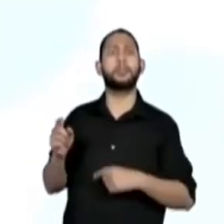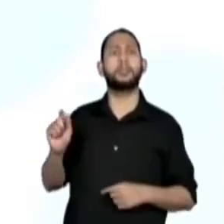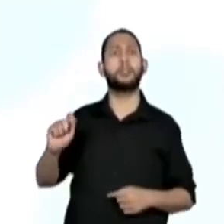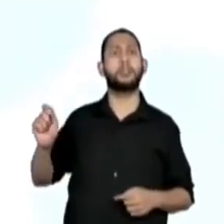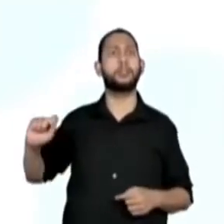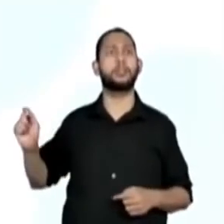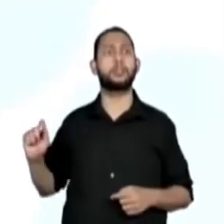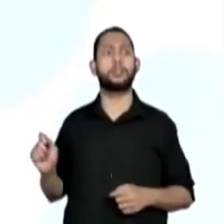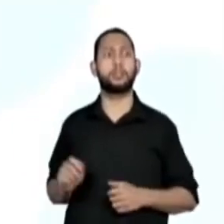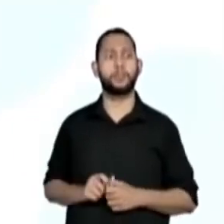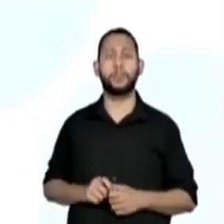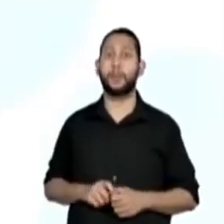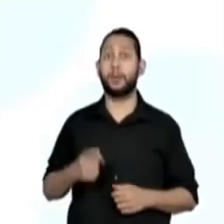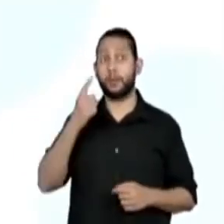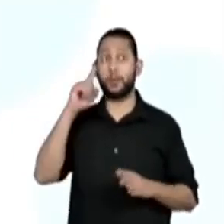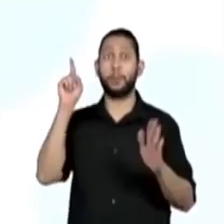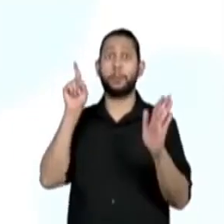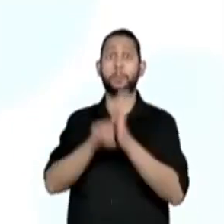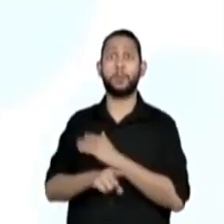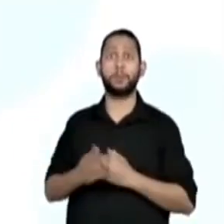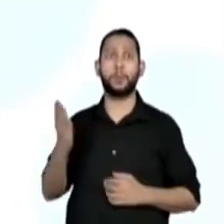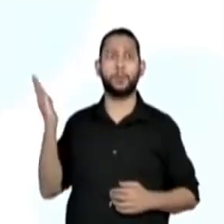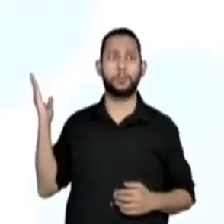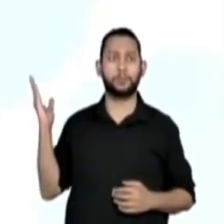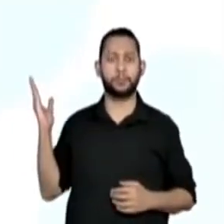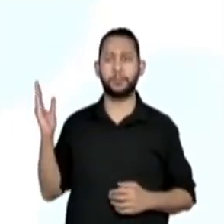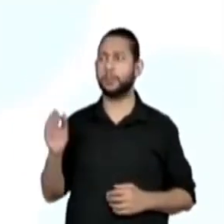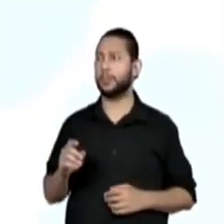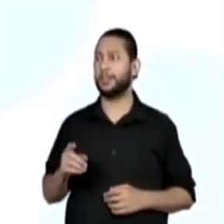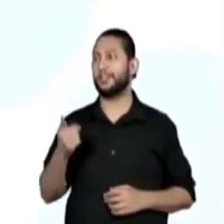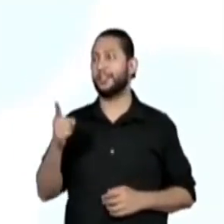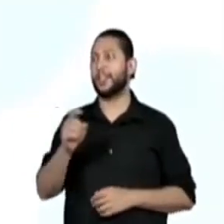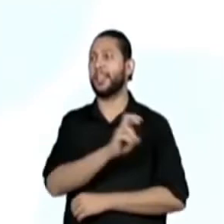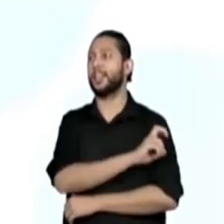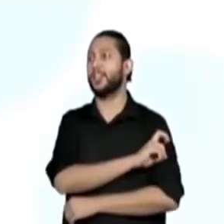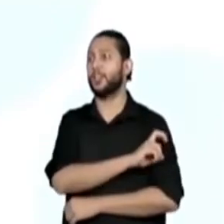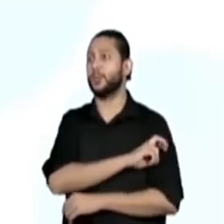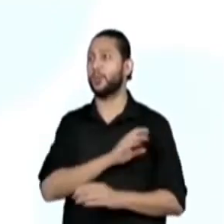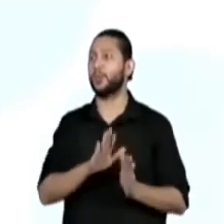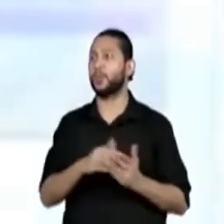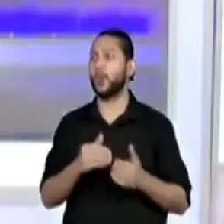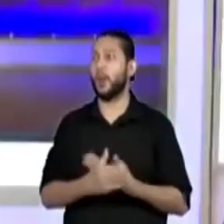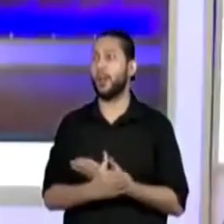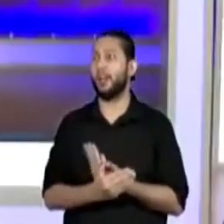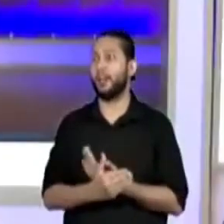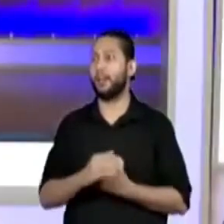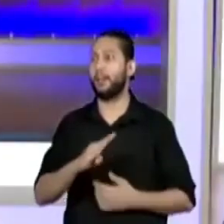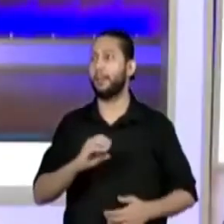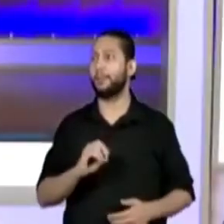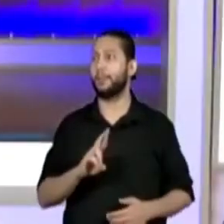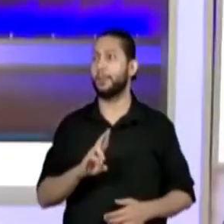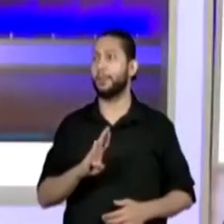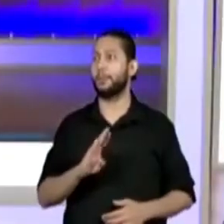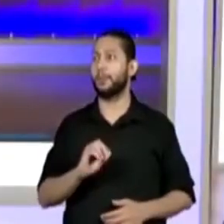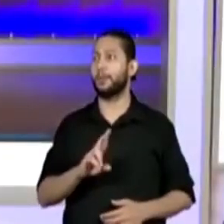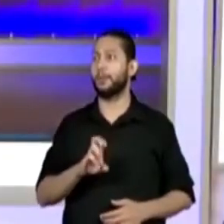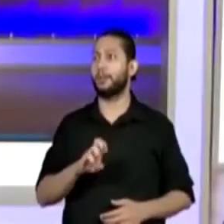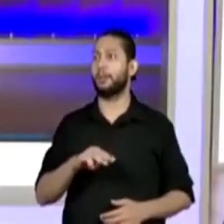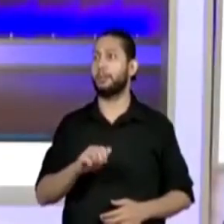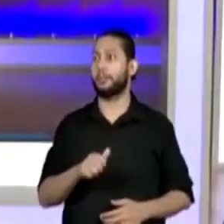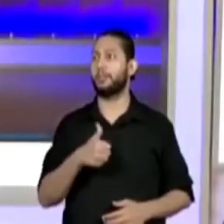gentileza mas a pergunta já tá aí na tela o pessoal do quinto ano B de Borborema escola Leonilda tamo junto do mar